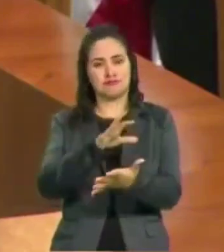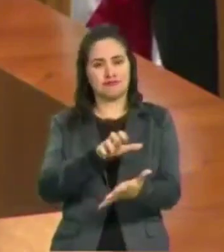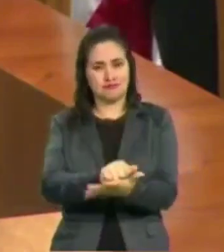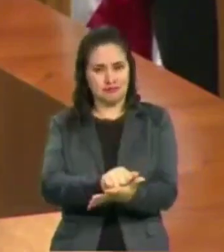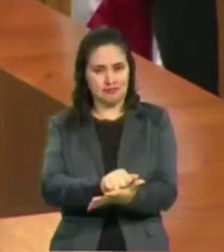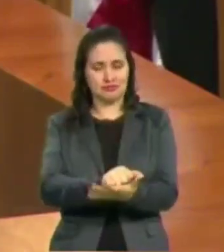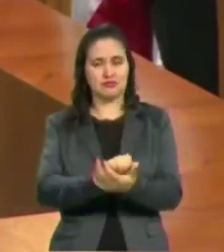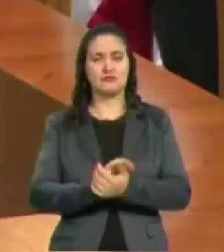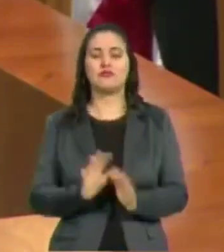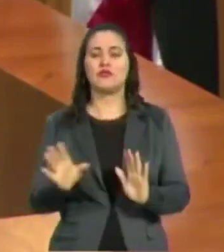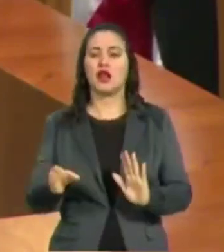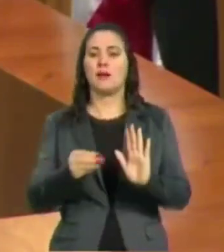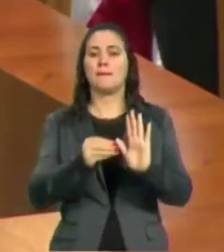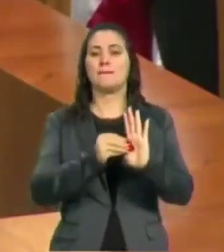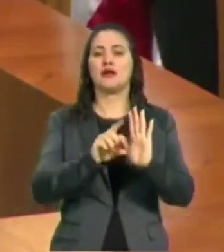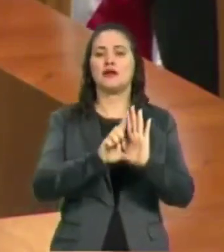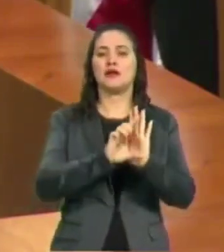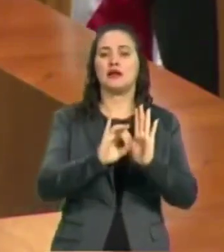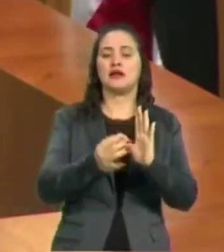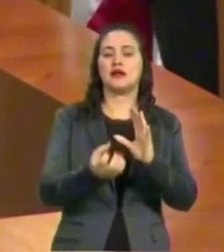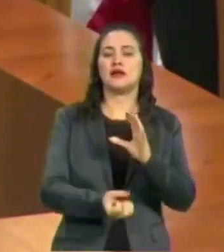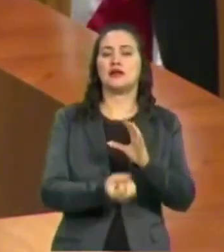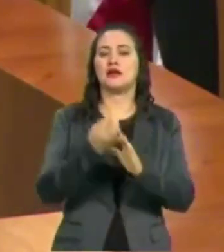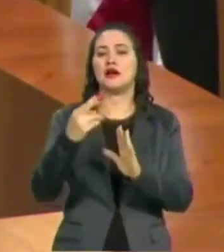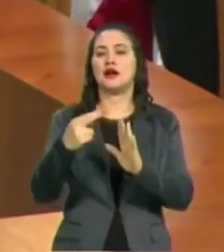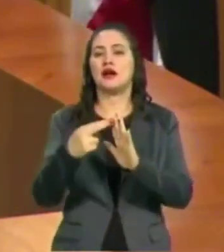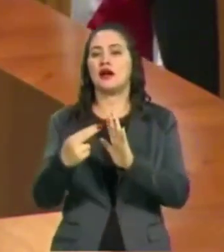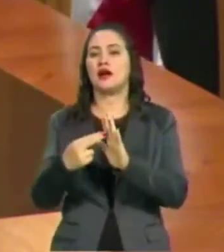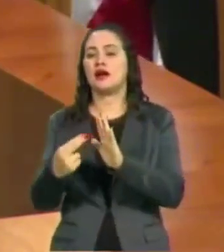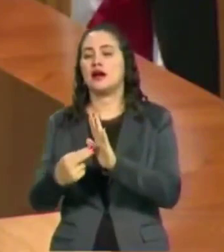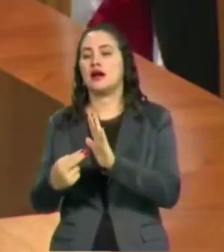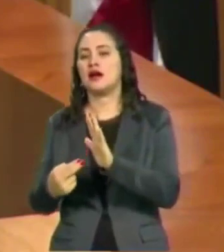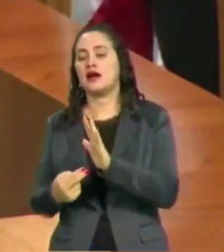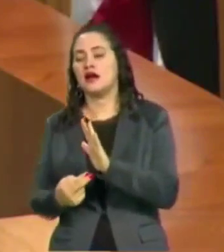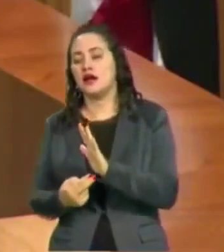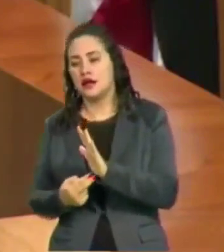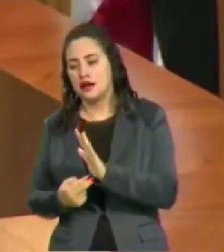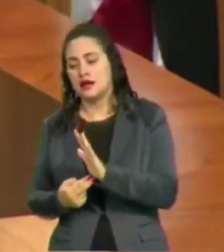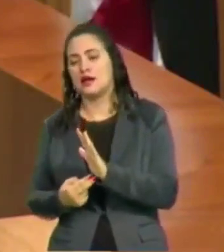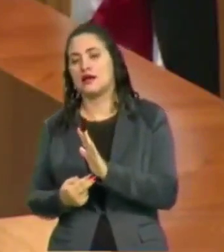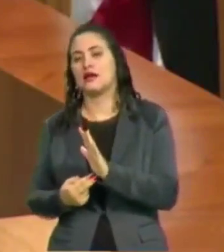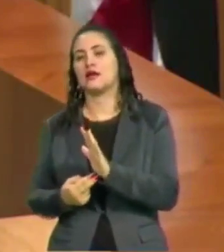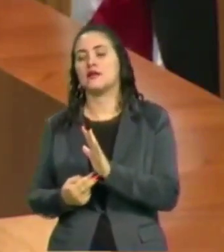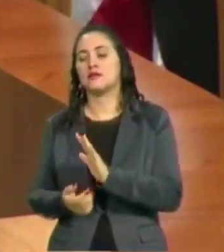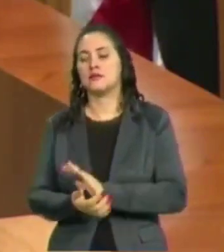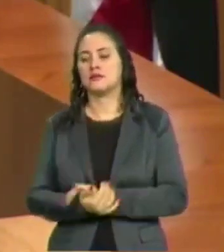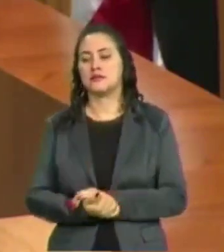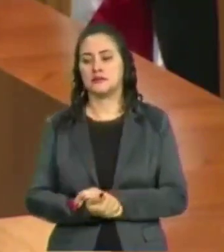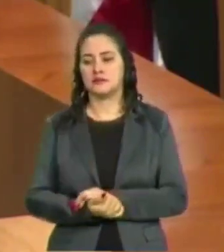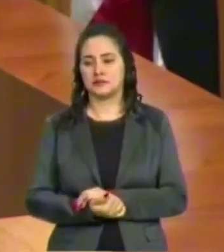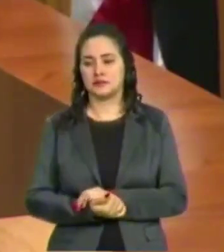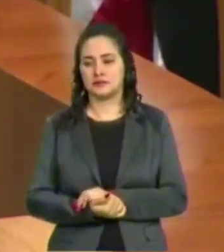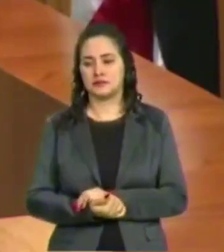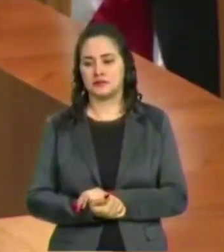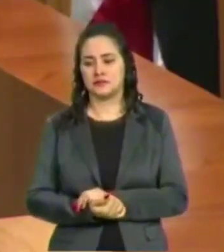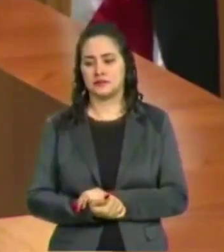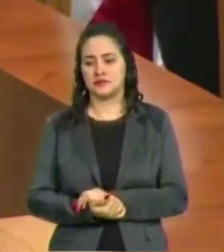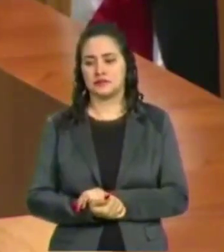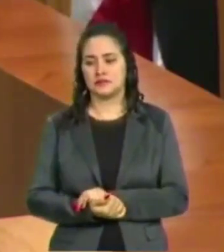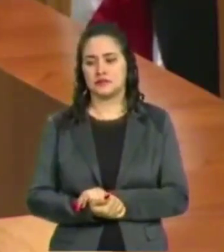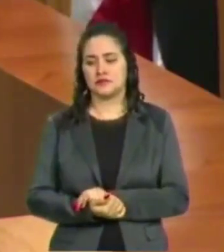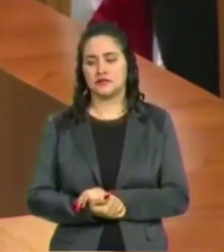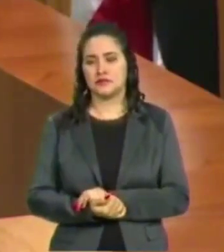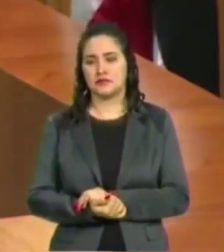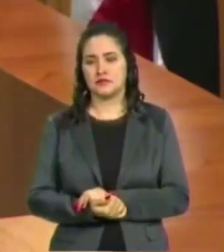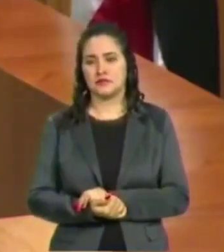lei estabelece normas para ressarcimento pelo agressor dos custos relativos aos